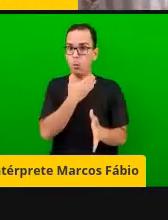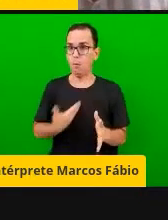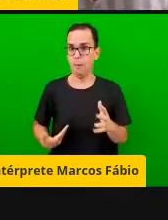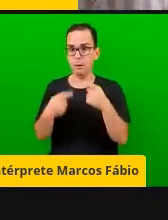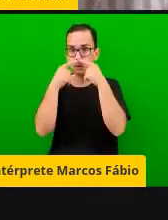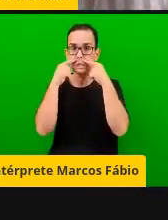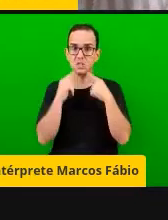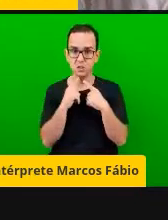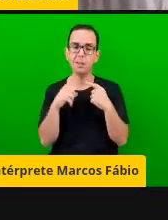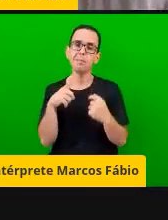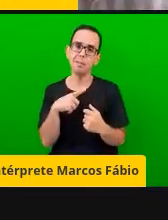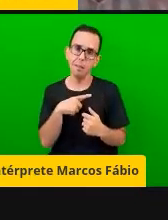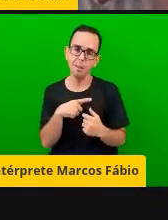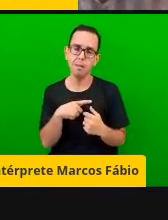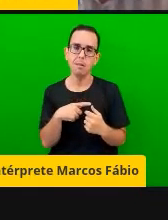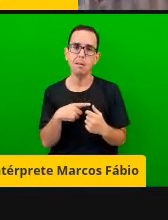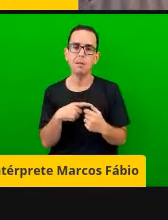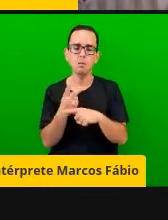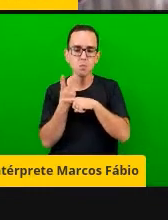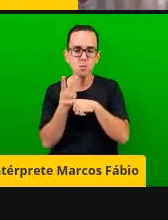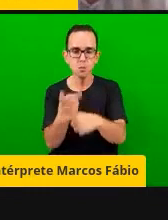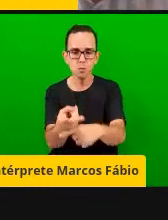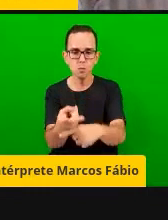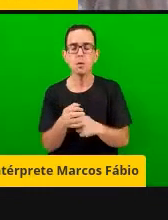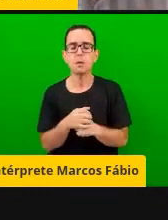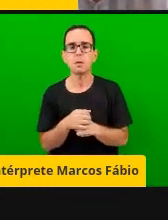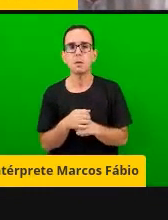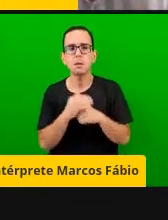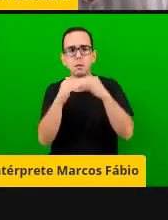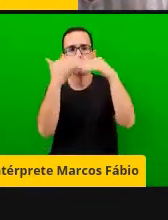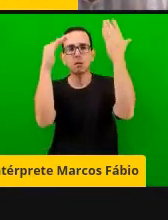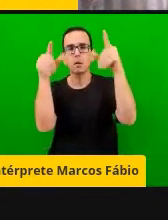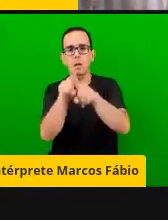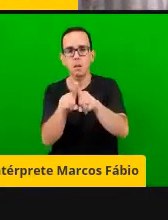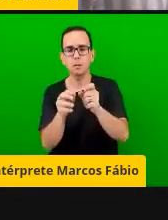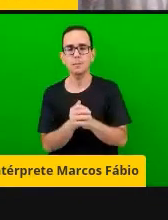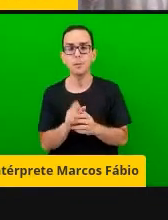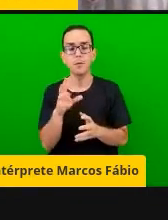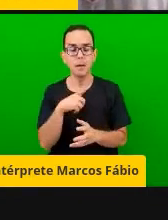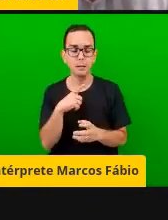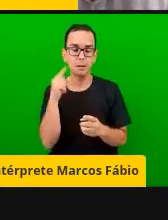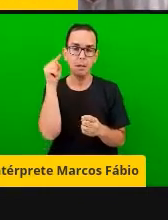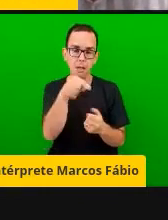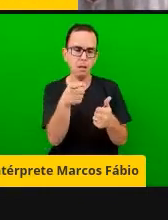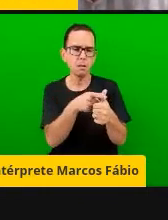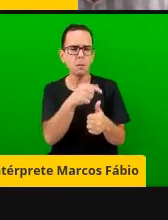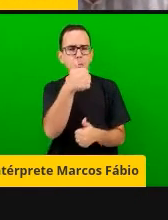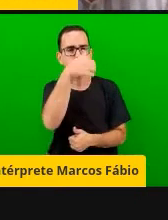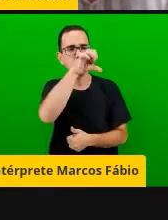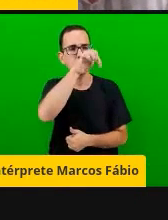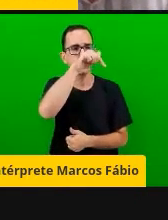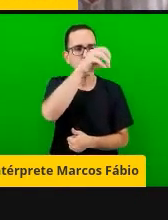estatal, buscou desenvolver. Então, a gente vai ter lá, na década de 70, no final da década